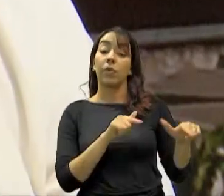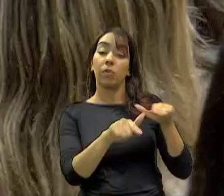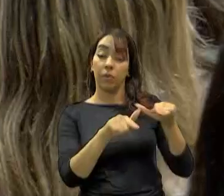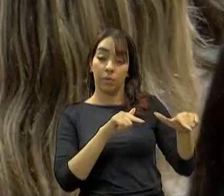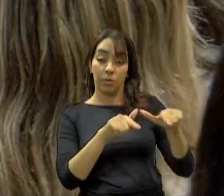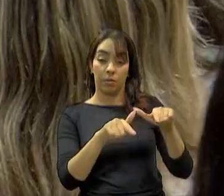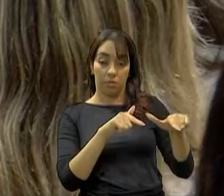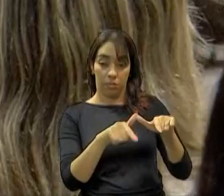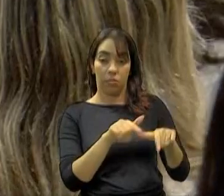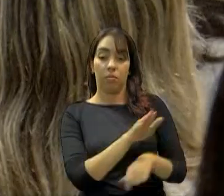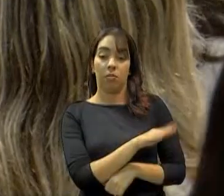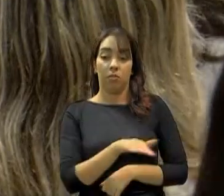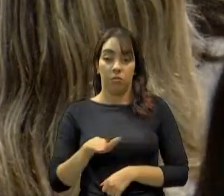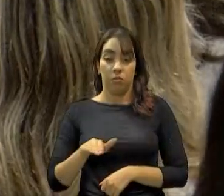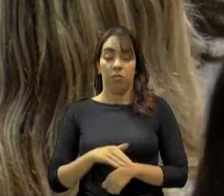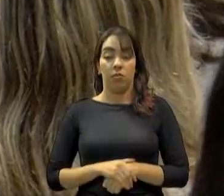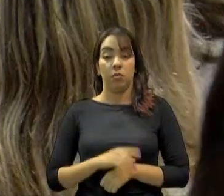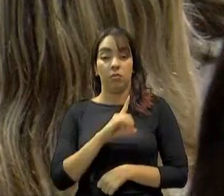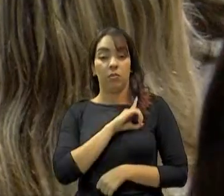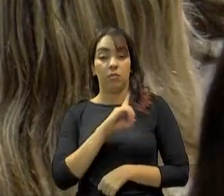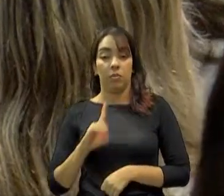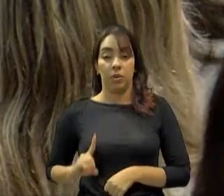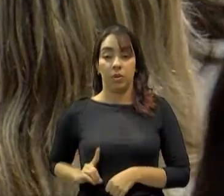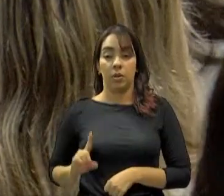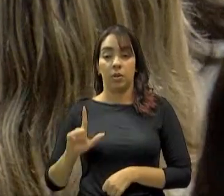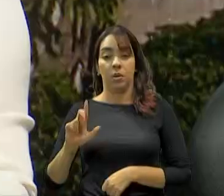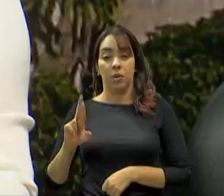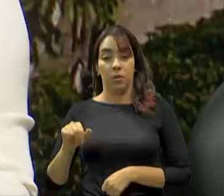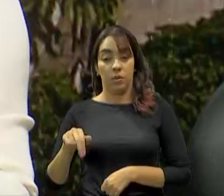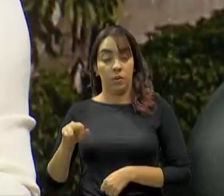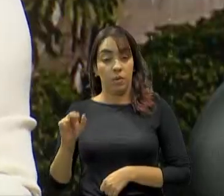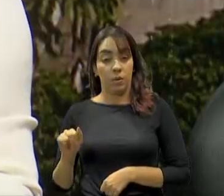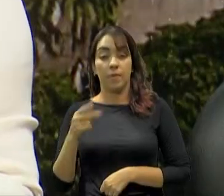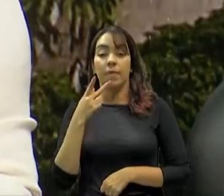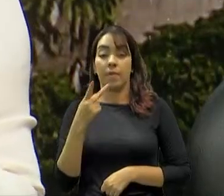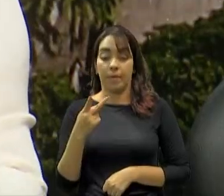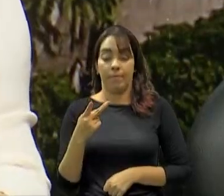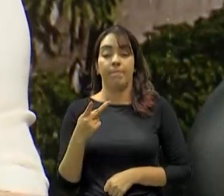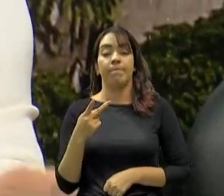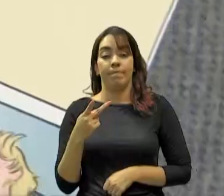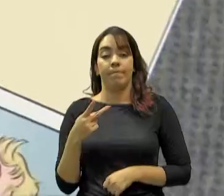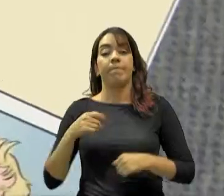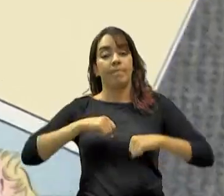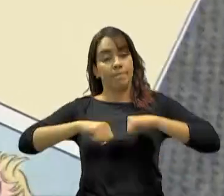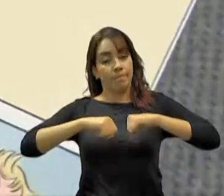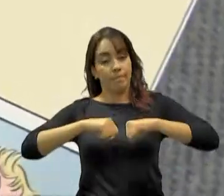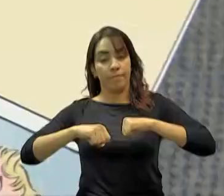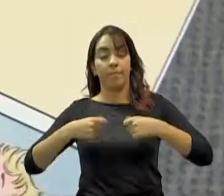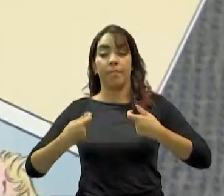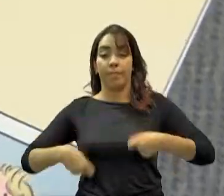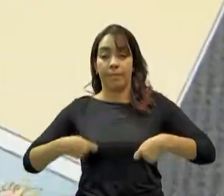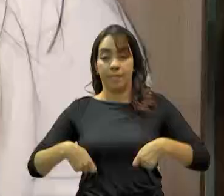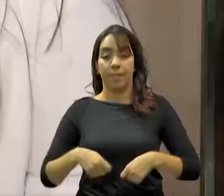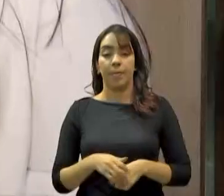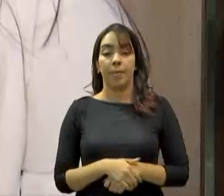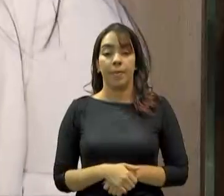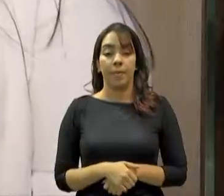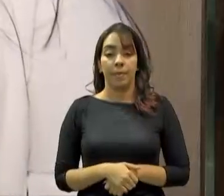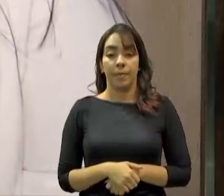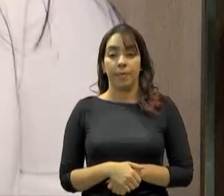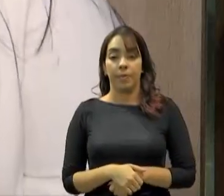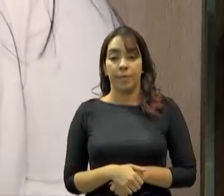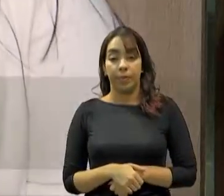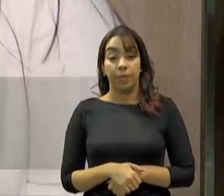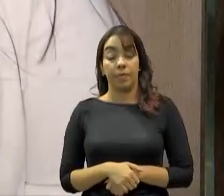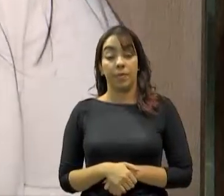Comissão destacou a importância de discutir o assunto já que essa é uma problemática que atinge todo o país criança